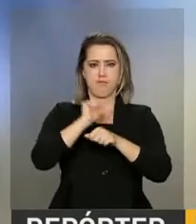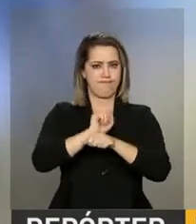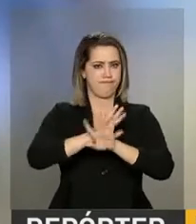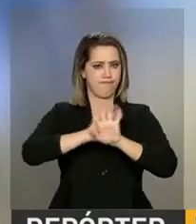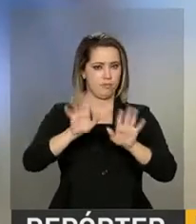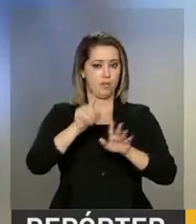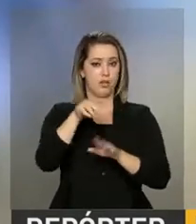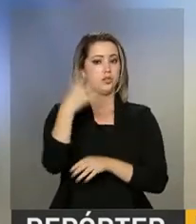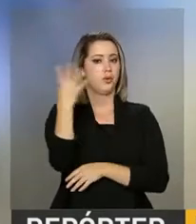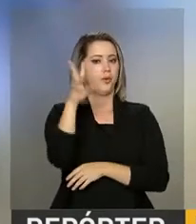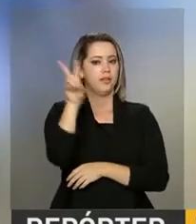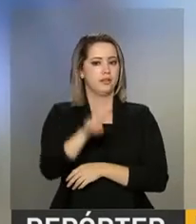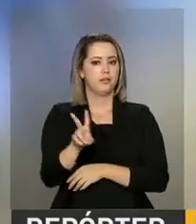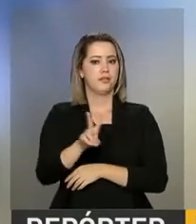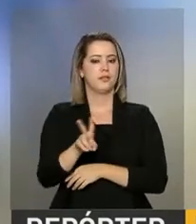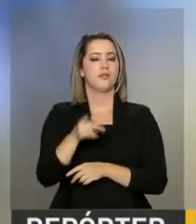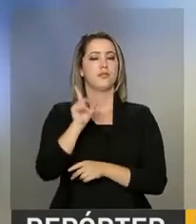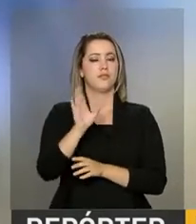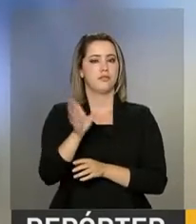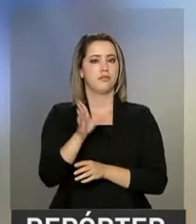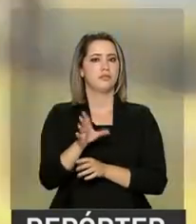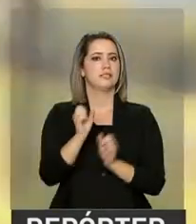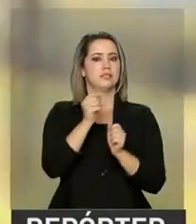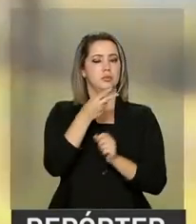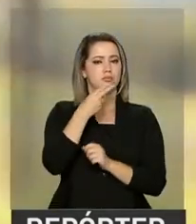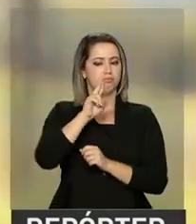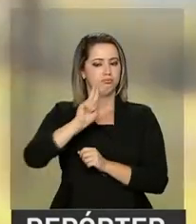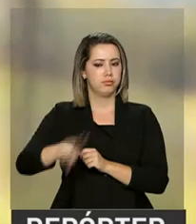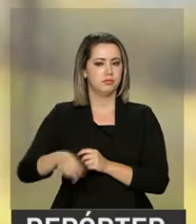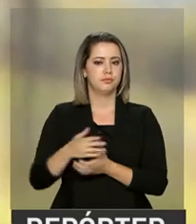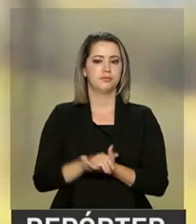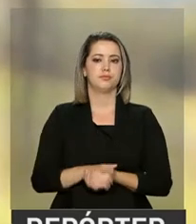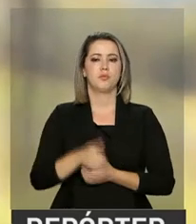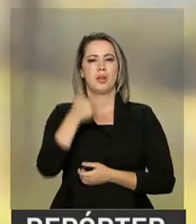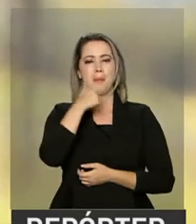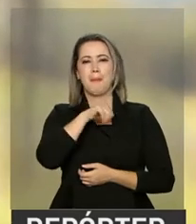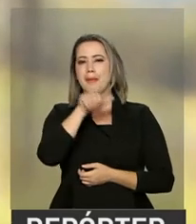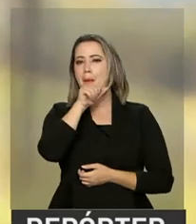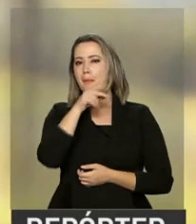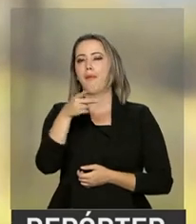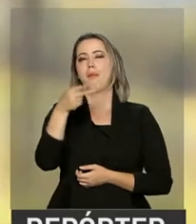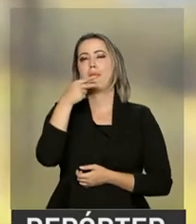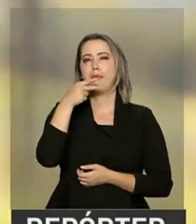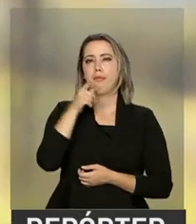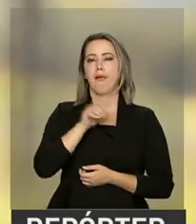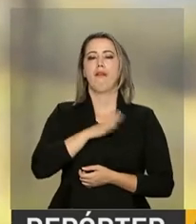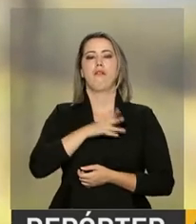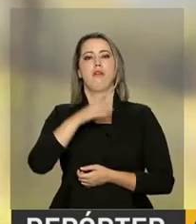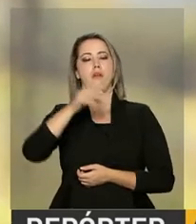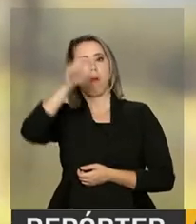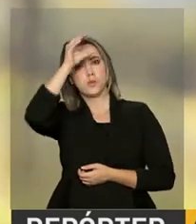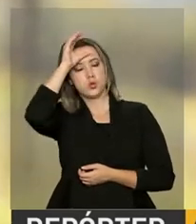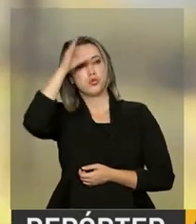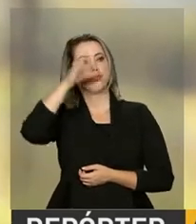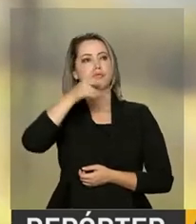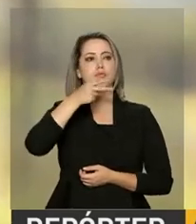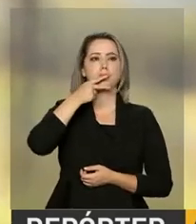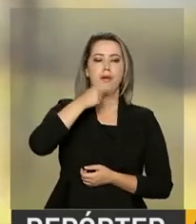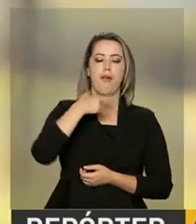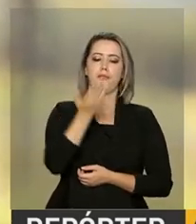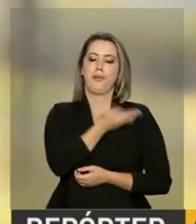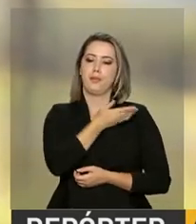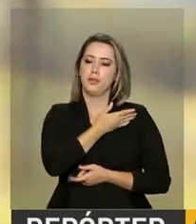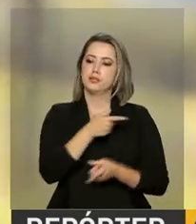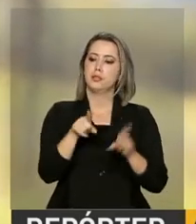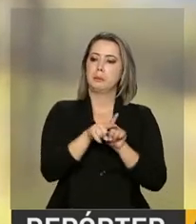de largar o vício iniciado há 12 anos na mãe fumava nos tt's fumavam e amigos em volta